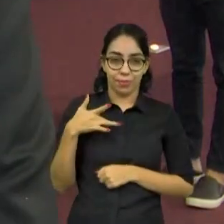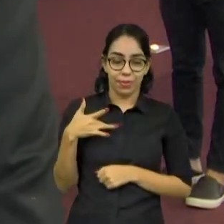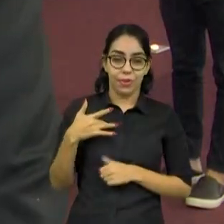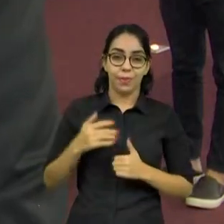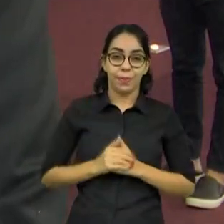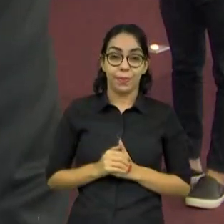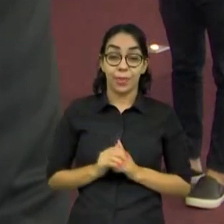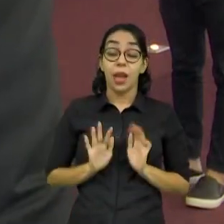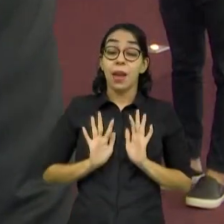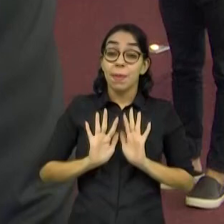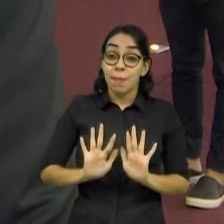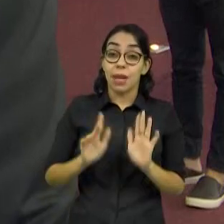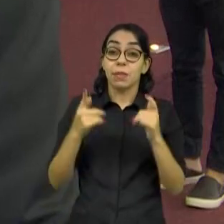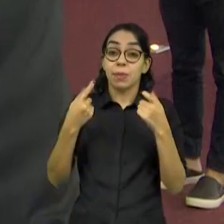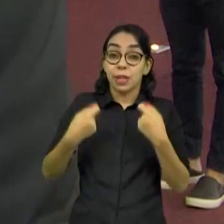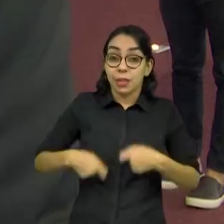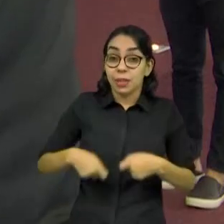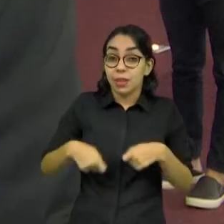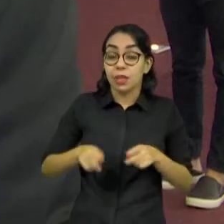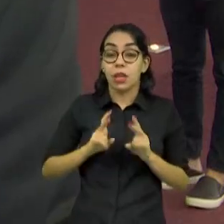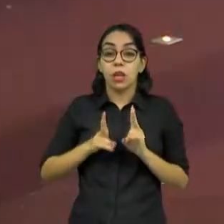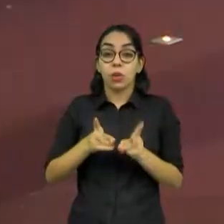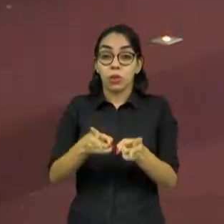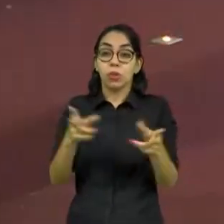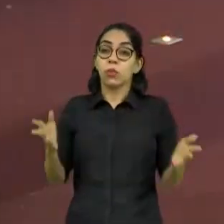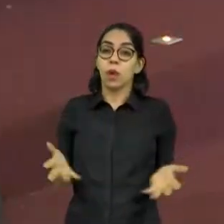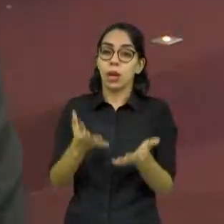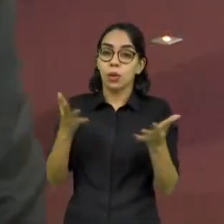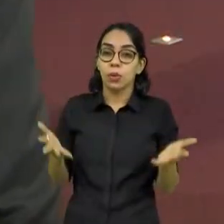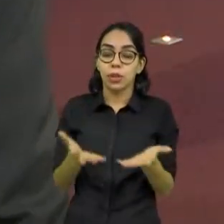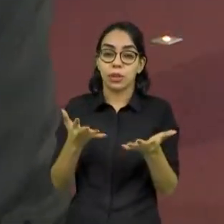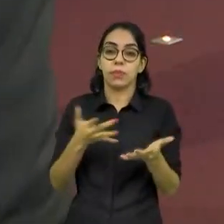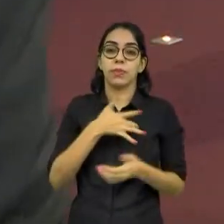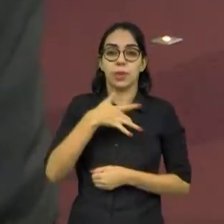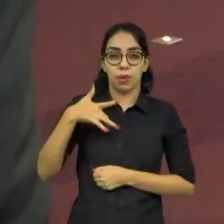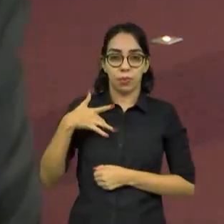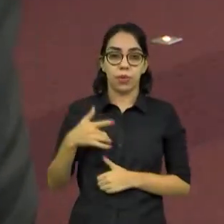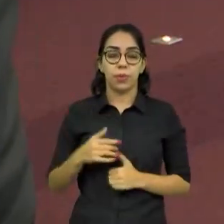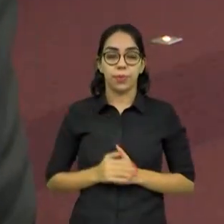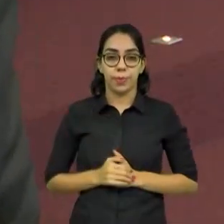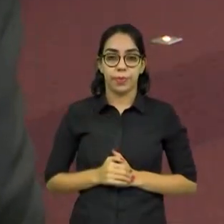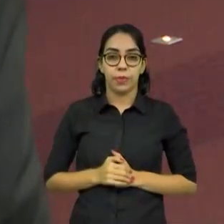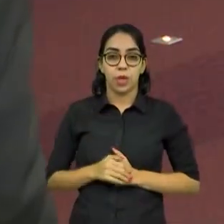gente precisa reativar a imunidade dessas pessoas. Aí o Estado, ele tem